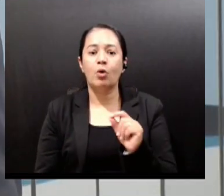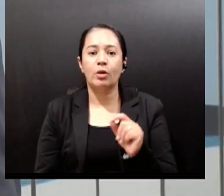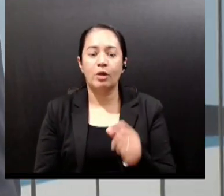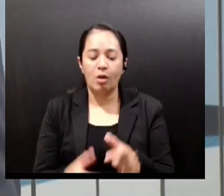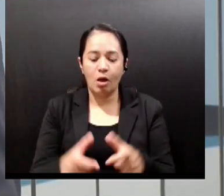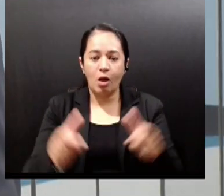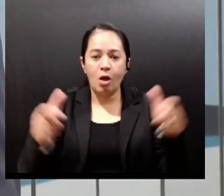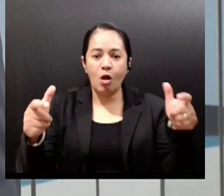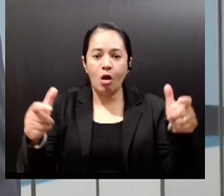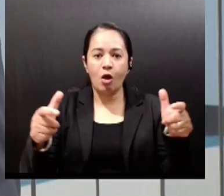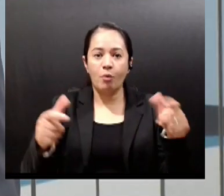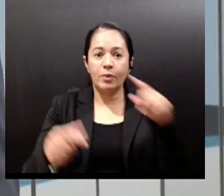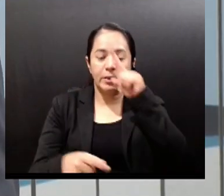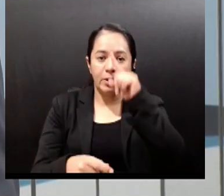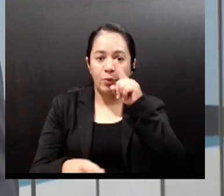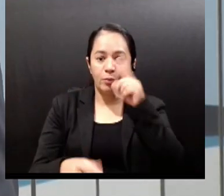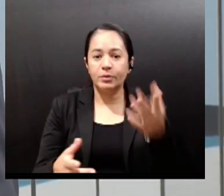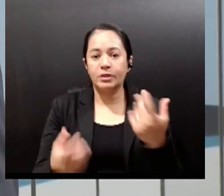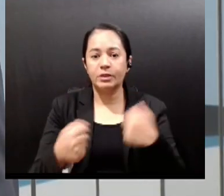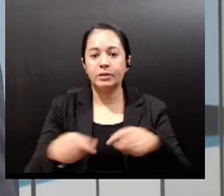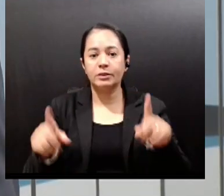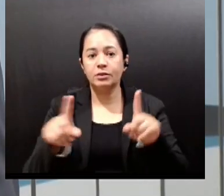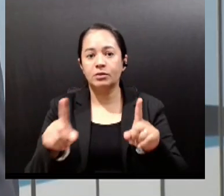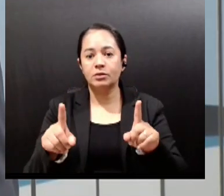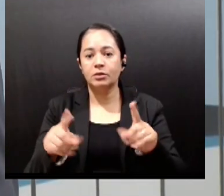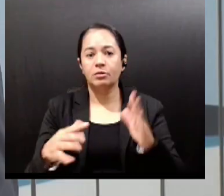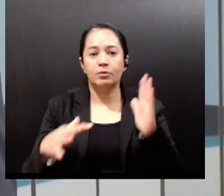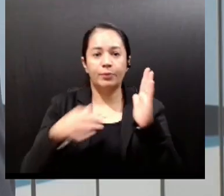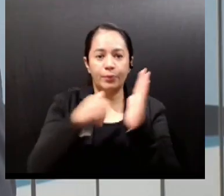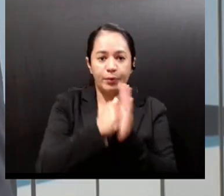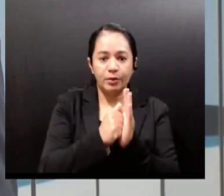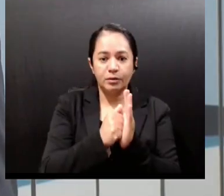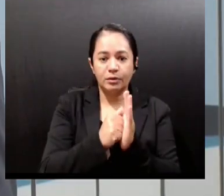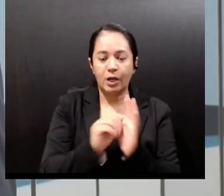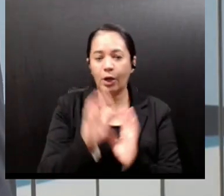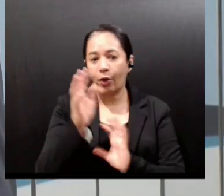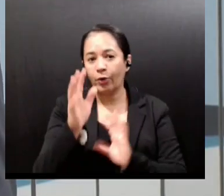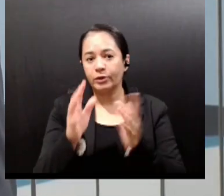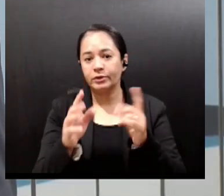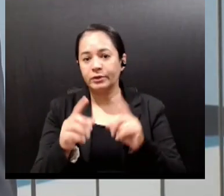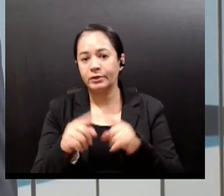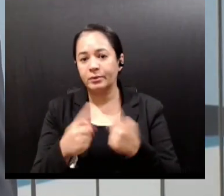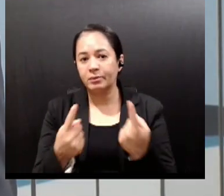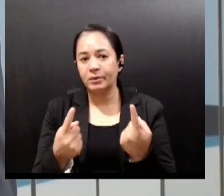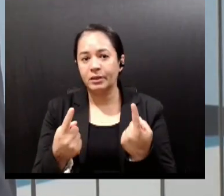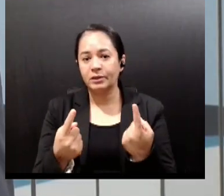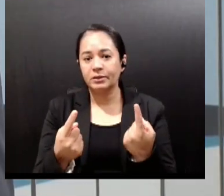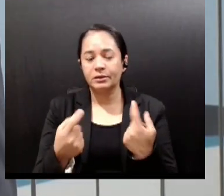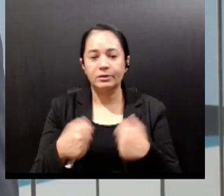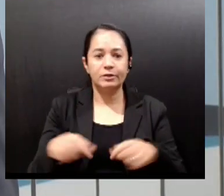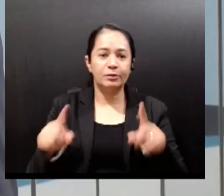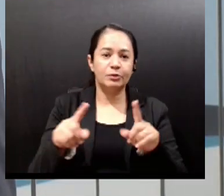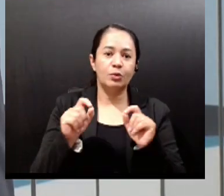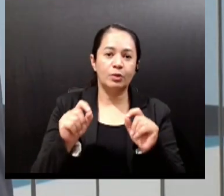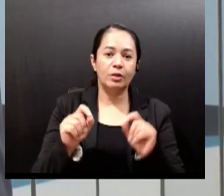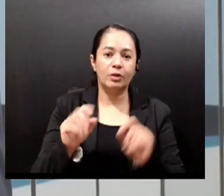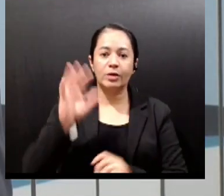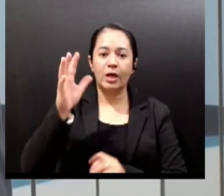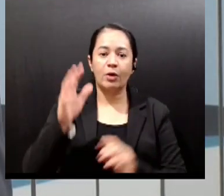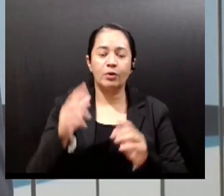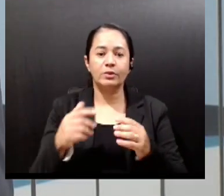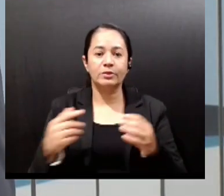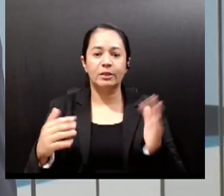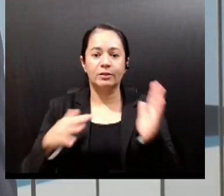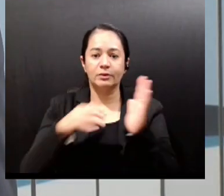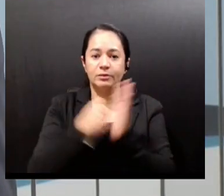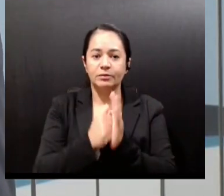Não necessariamente os acidentes ocorrem, e não necessariamente quem causa o acidente faz parte do